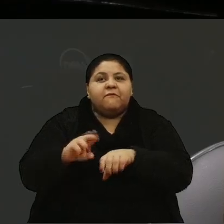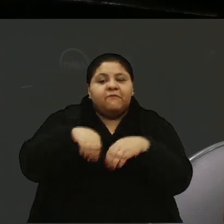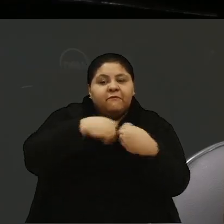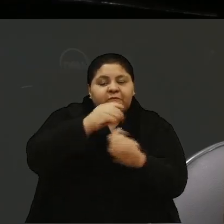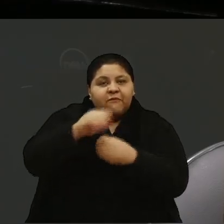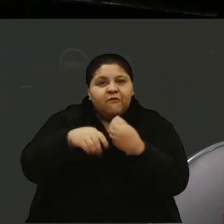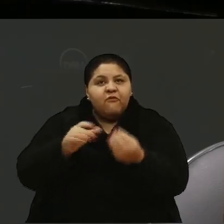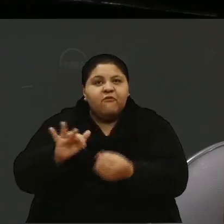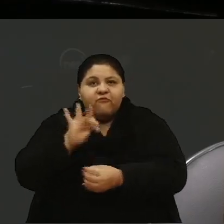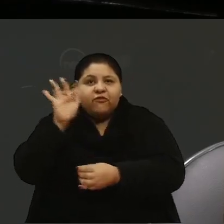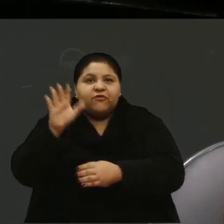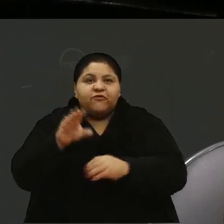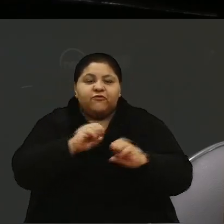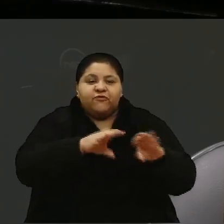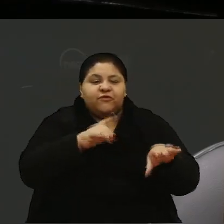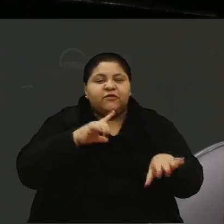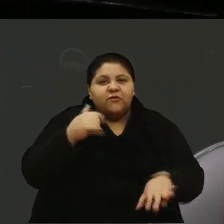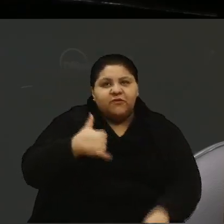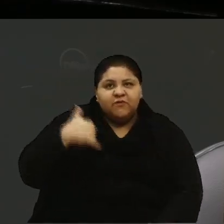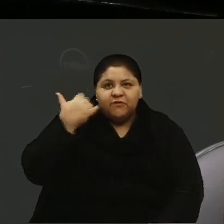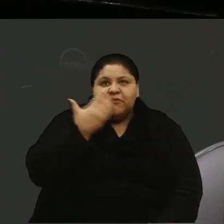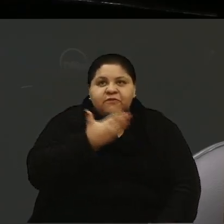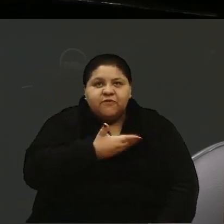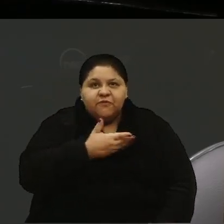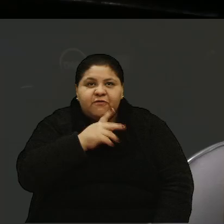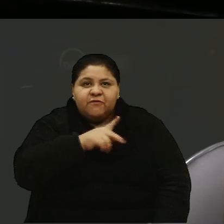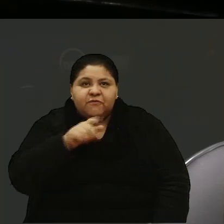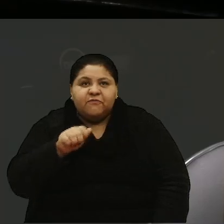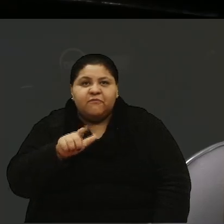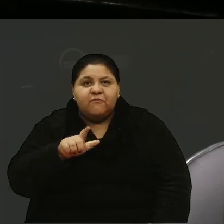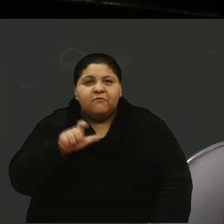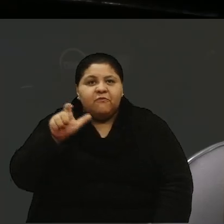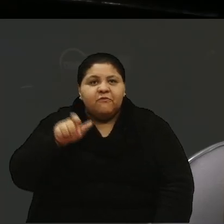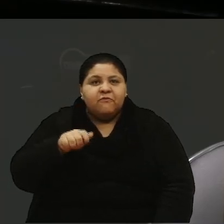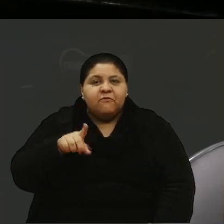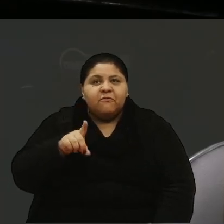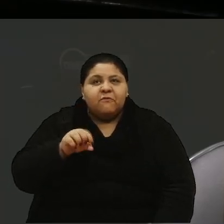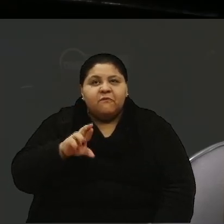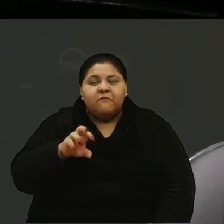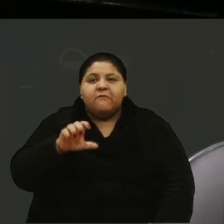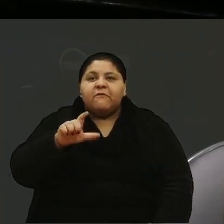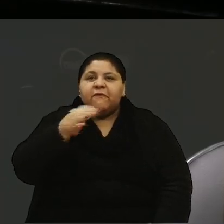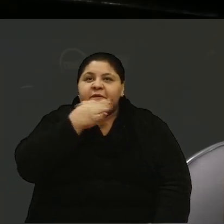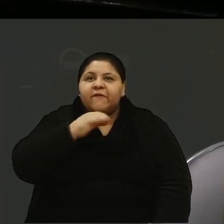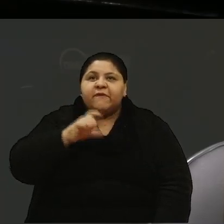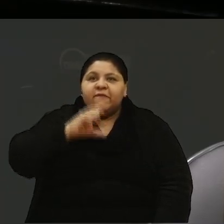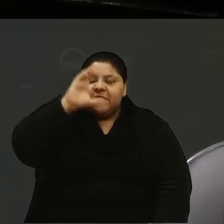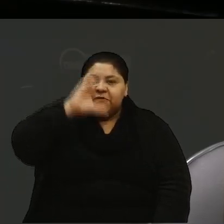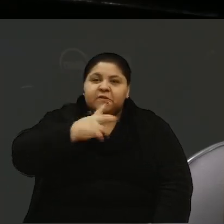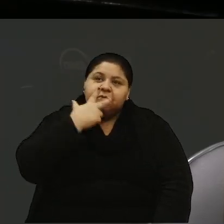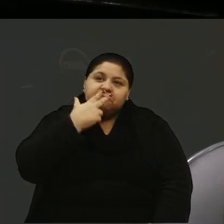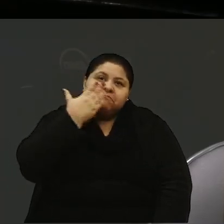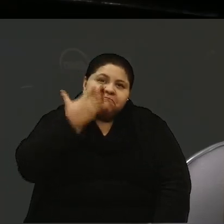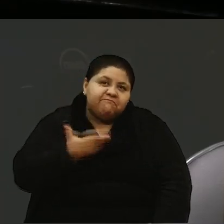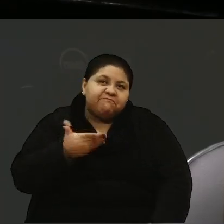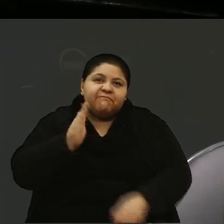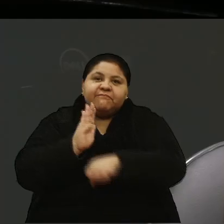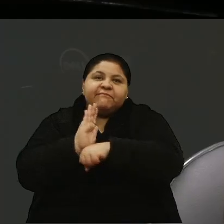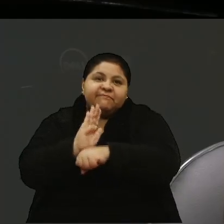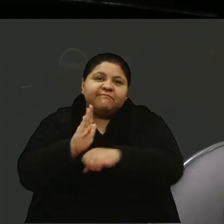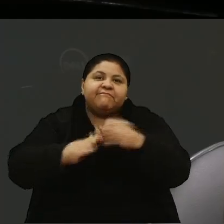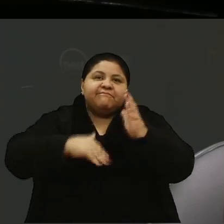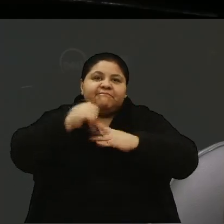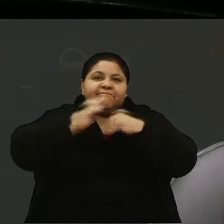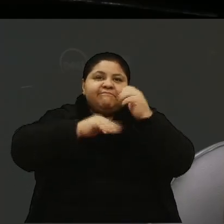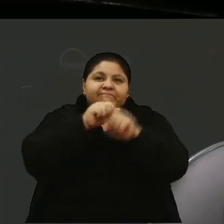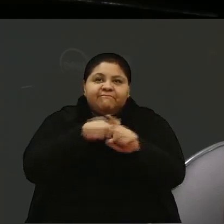a educação. Eu tenho orgulho de ser amigo do professor Alexandre e Caxias tem orgulho de ter recebido um cidadão como ele que tanto contribui para a construção da